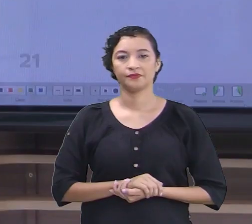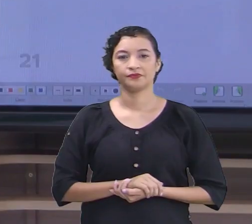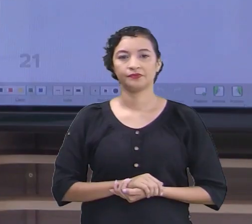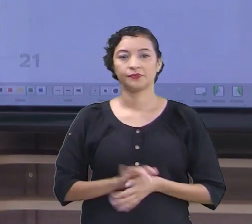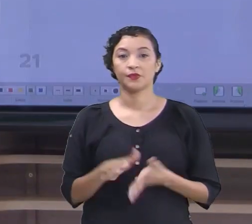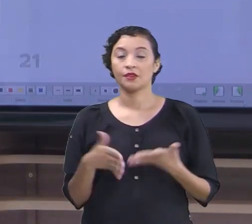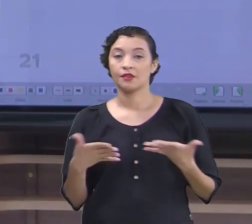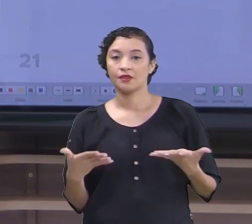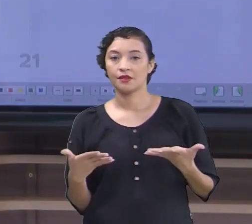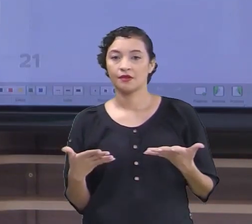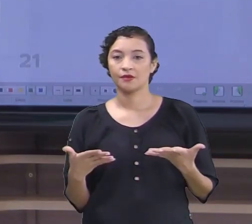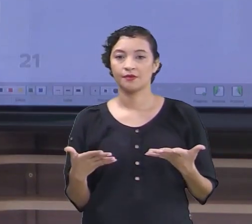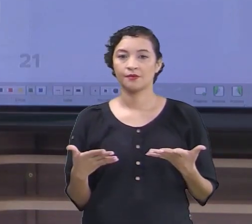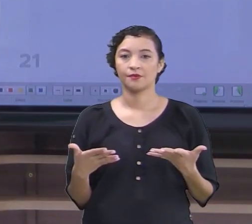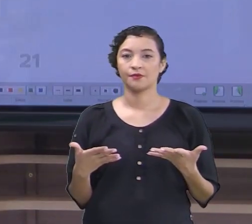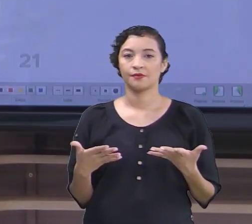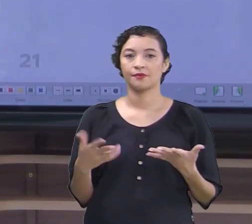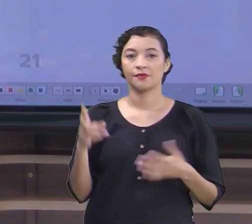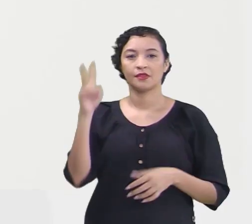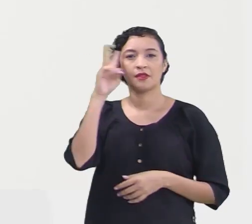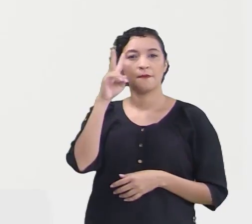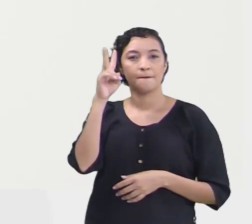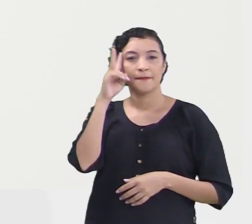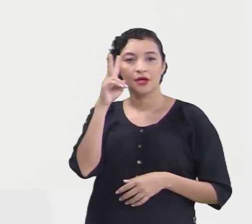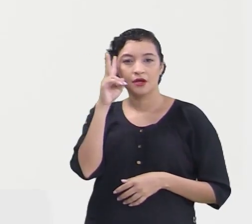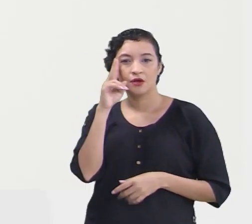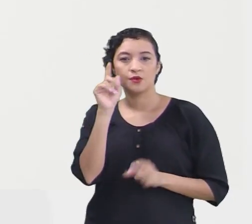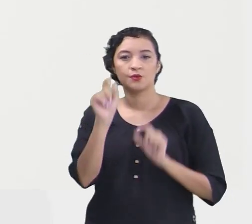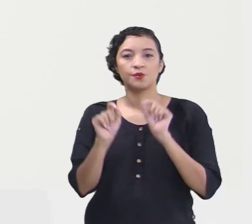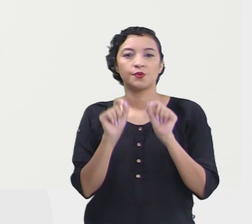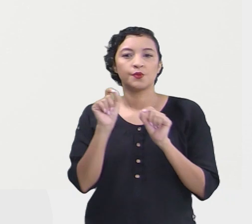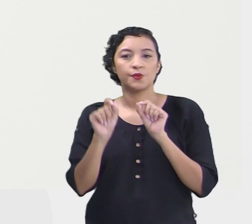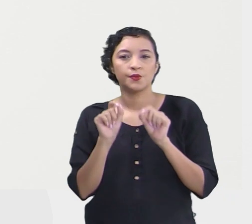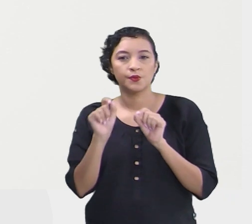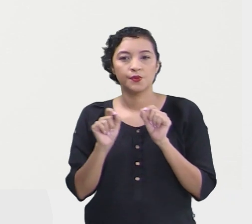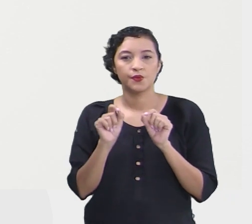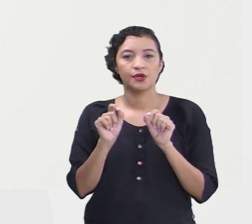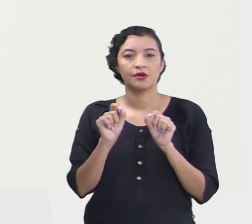Lembrando a história do Amazonas. Para nós entendermos, vamos fazer uma...